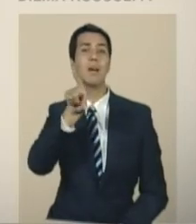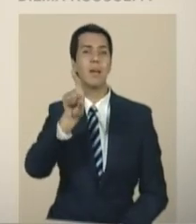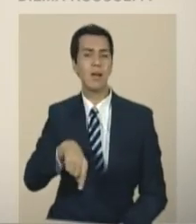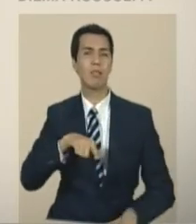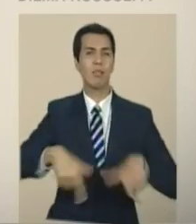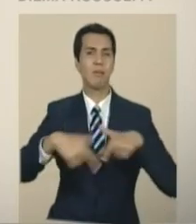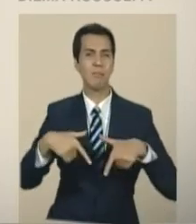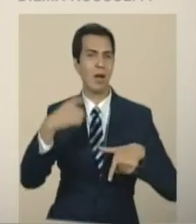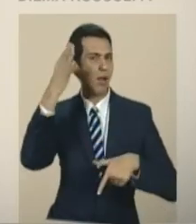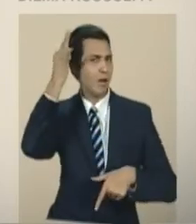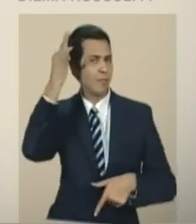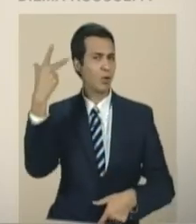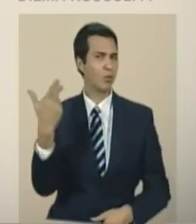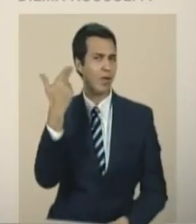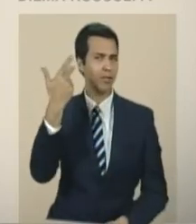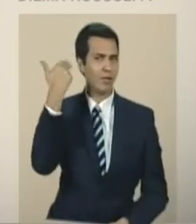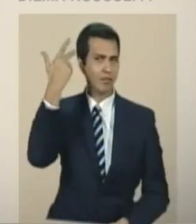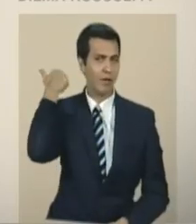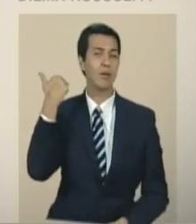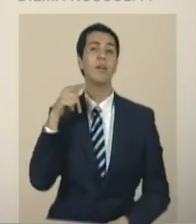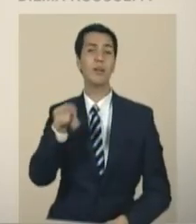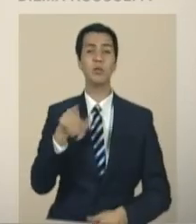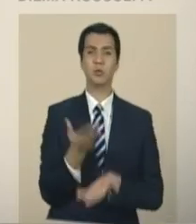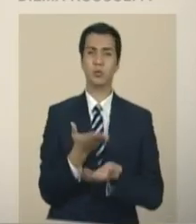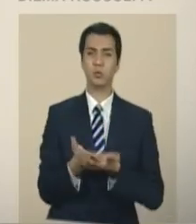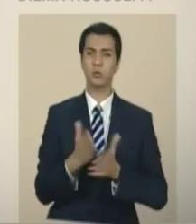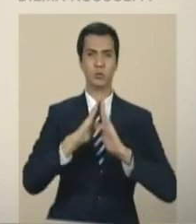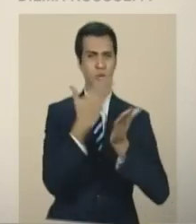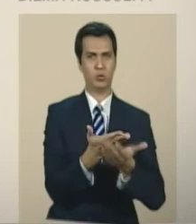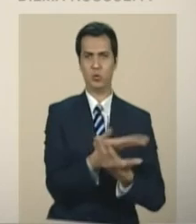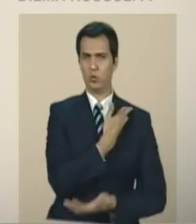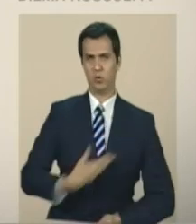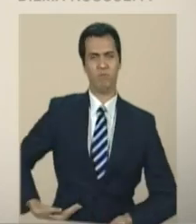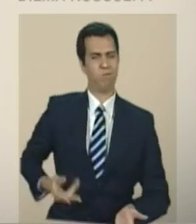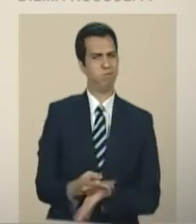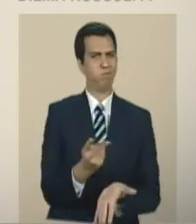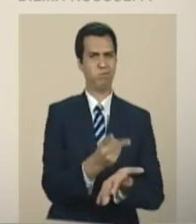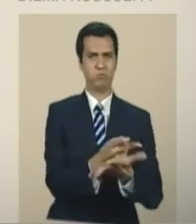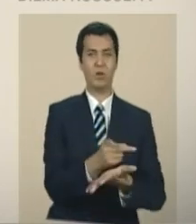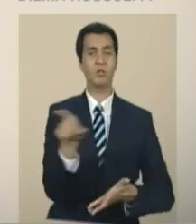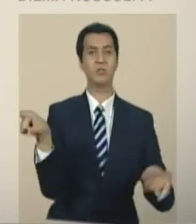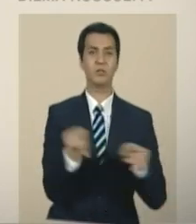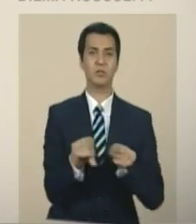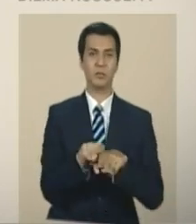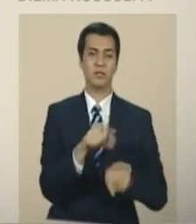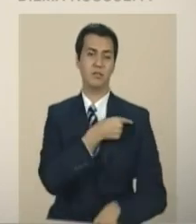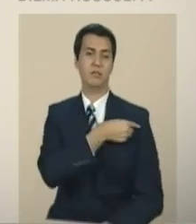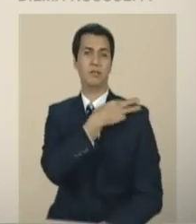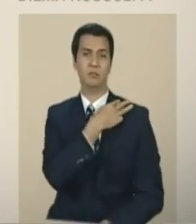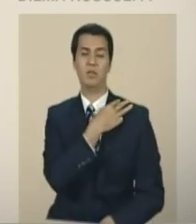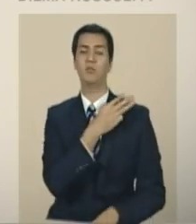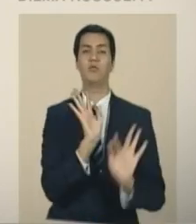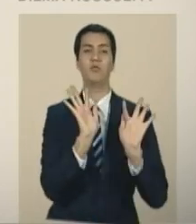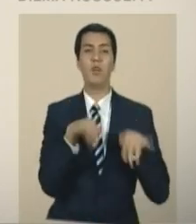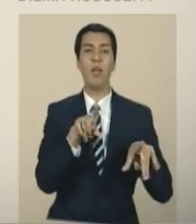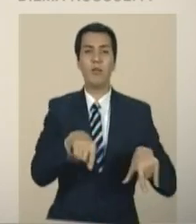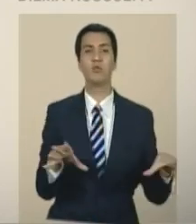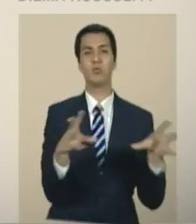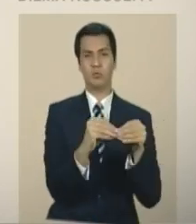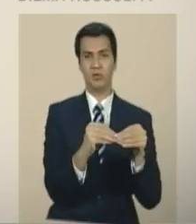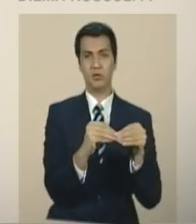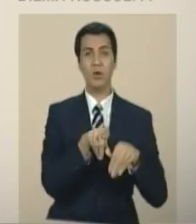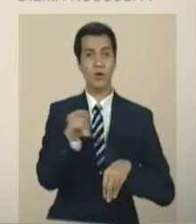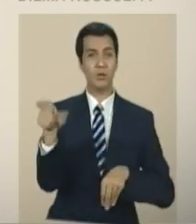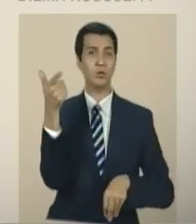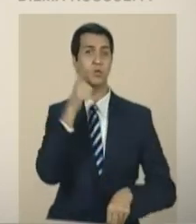família simples Luciano Ele estudou em escola pública e terminou o ensino médio em curso supletivo com uma boa nota no ENEM consegui